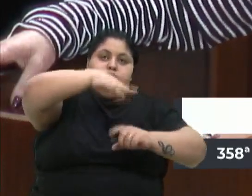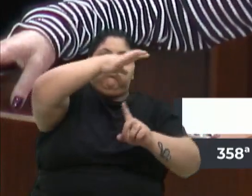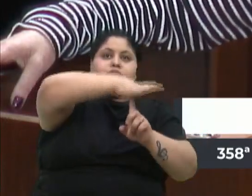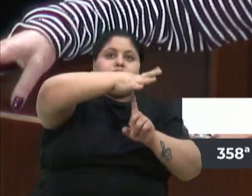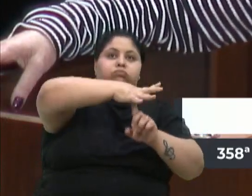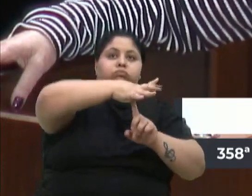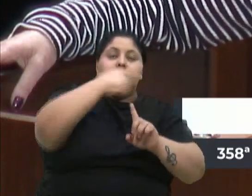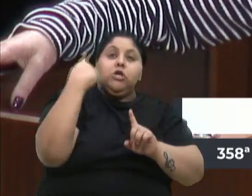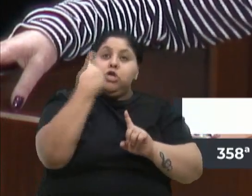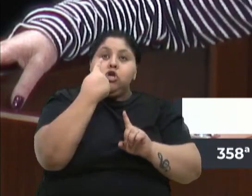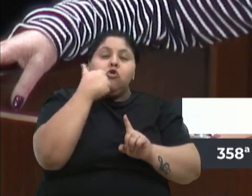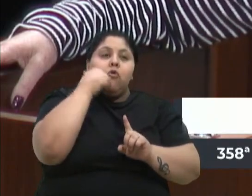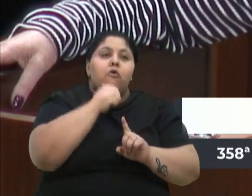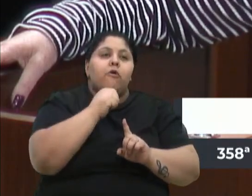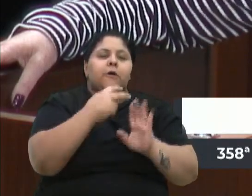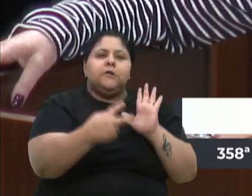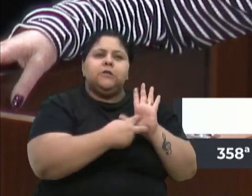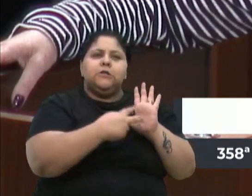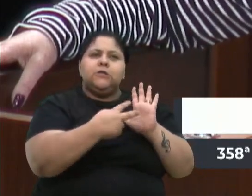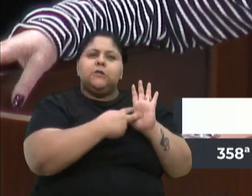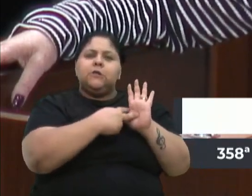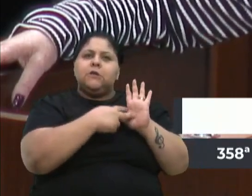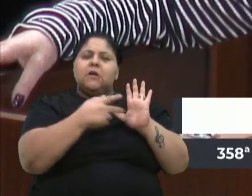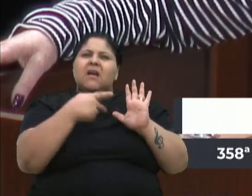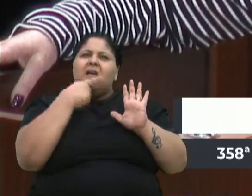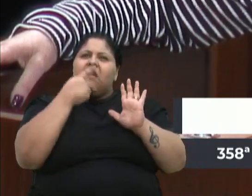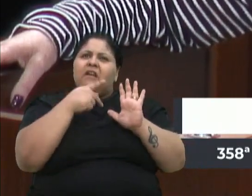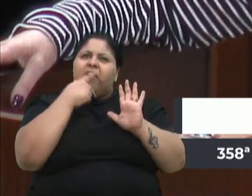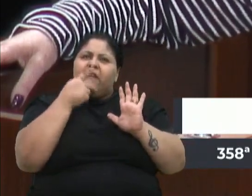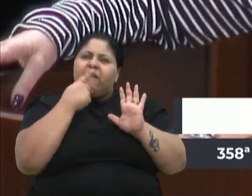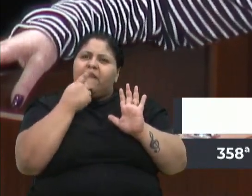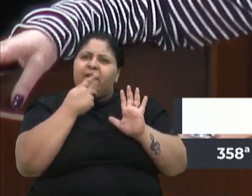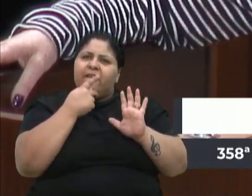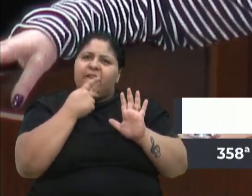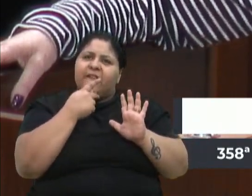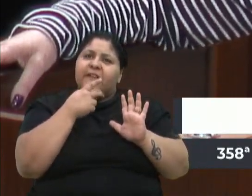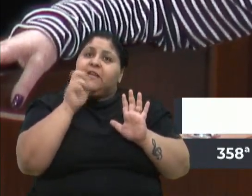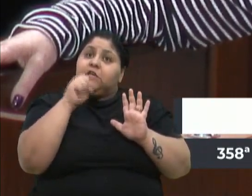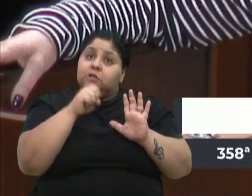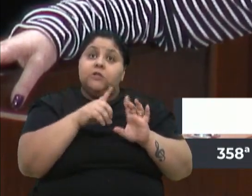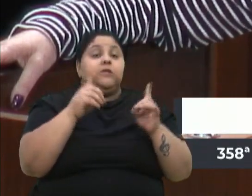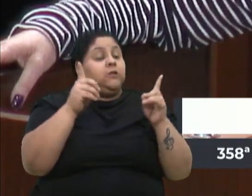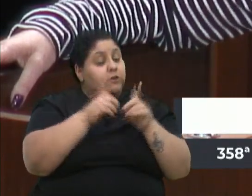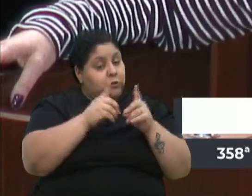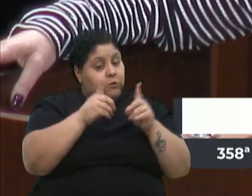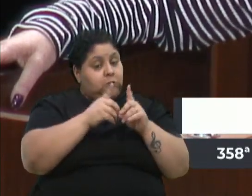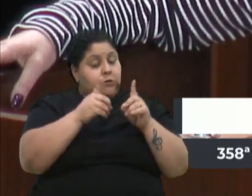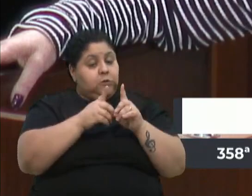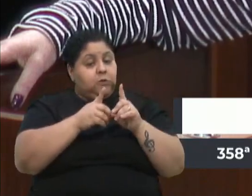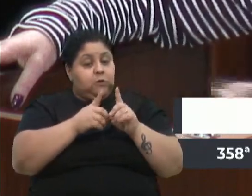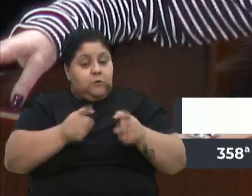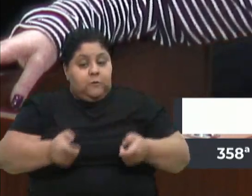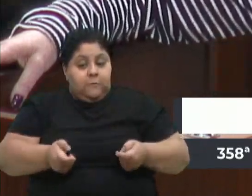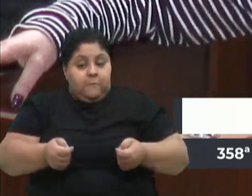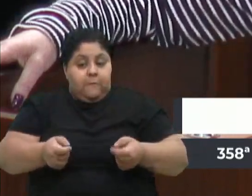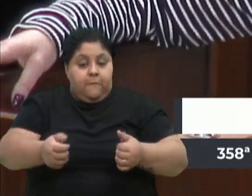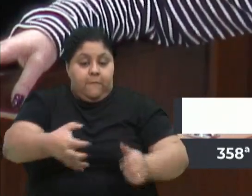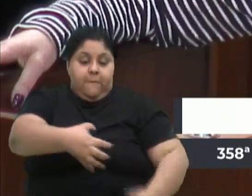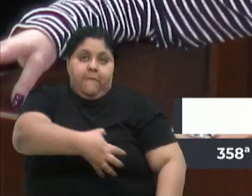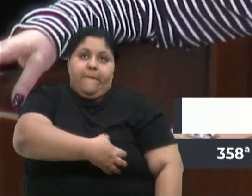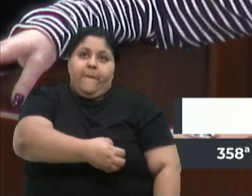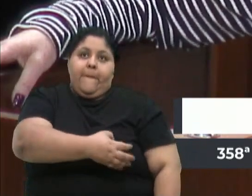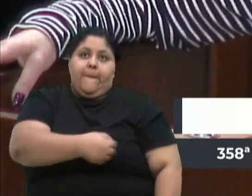a atenção, porque ela depôs que ela tinha sido constatada com câncer de mama, mas o